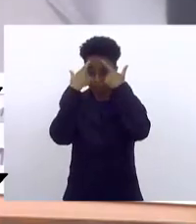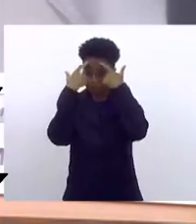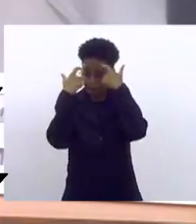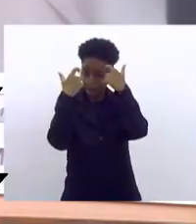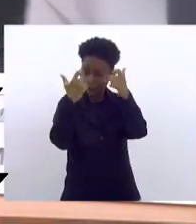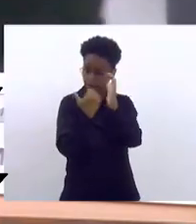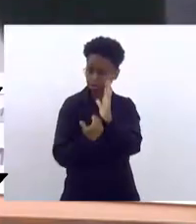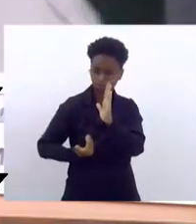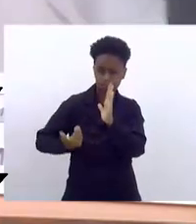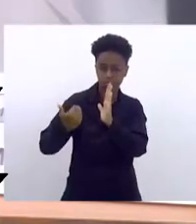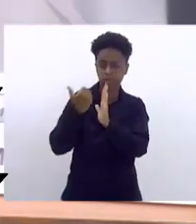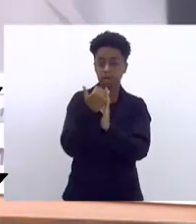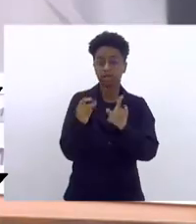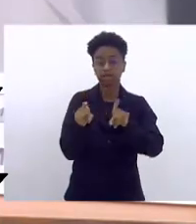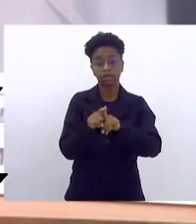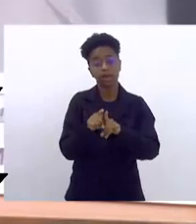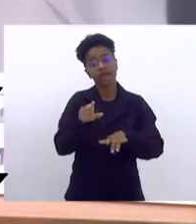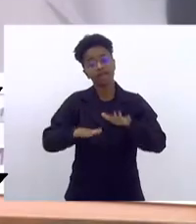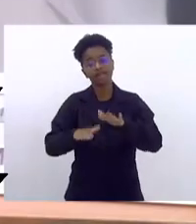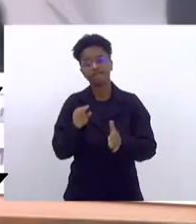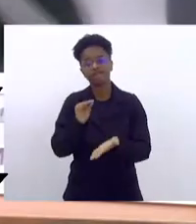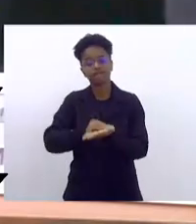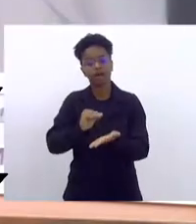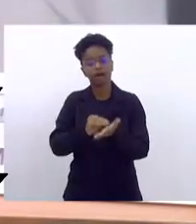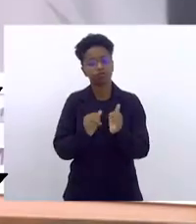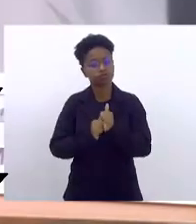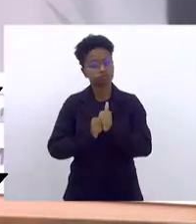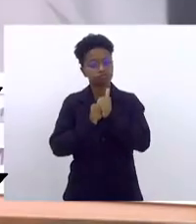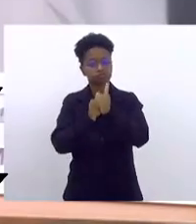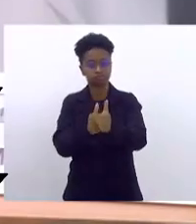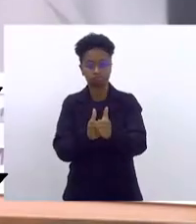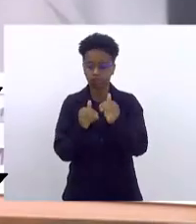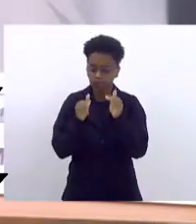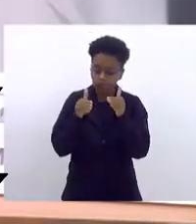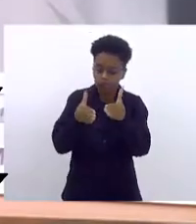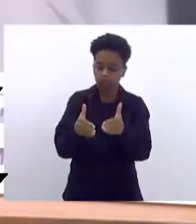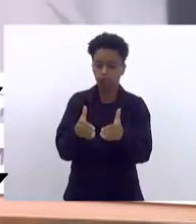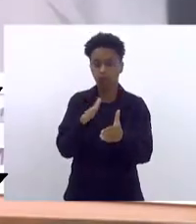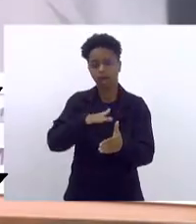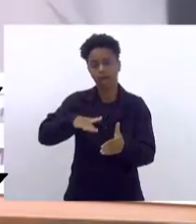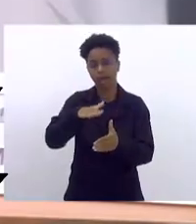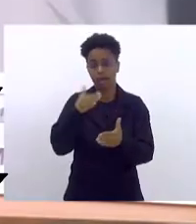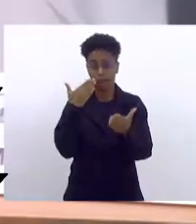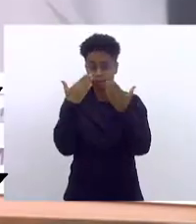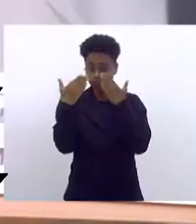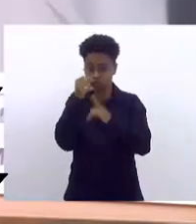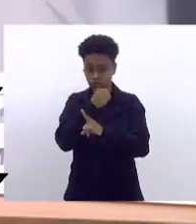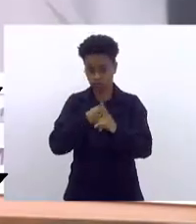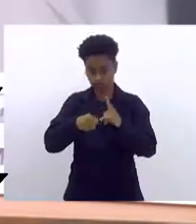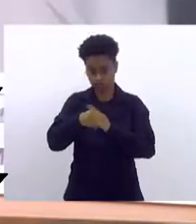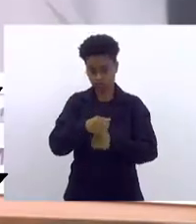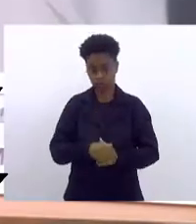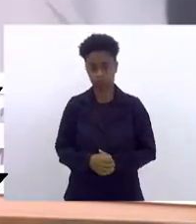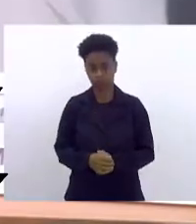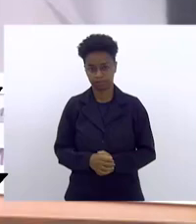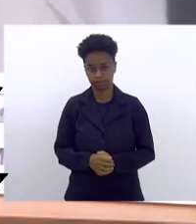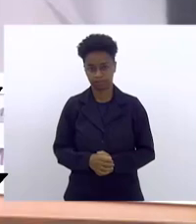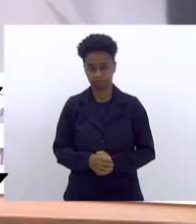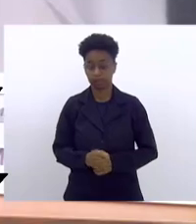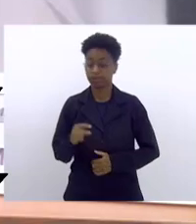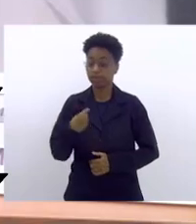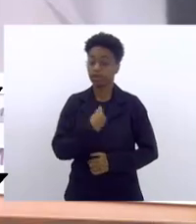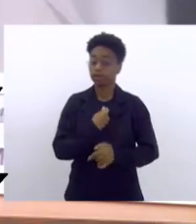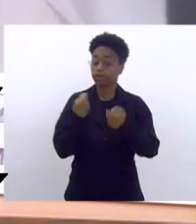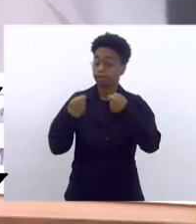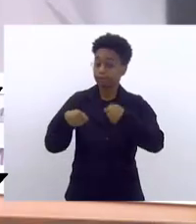e que muitas vezes falta um acompanhamento maior na parte psicossocial precisamos